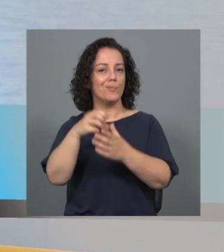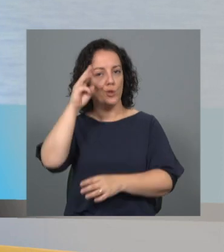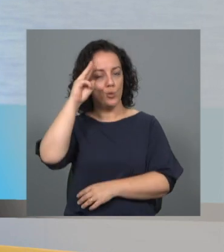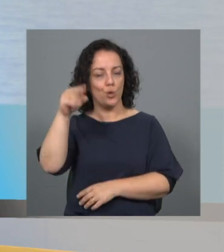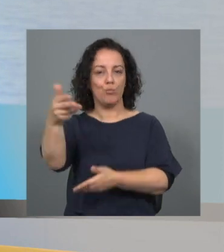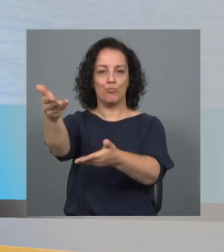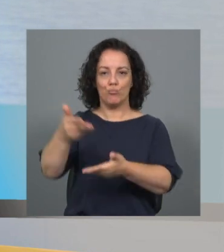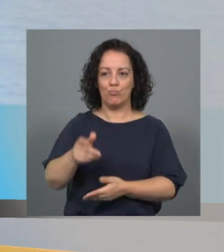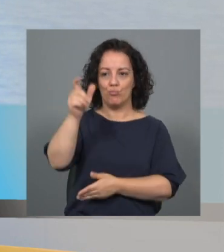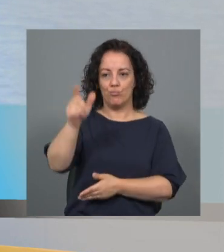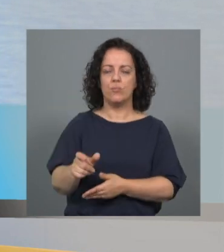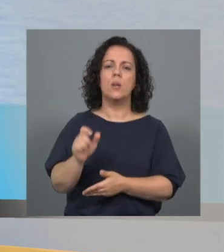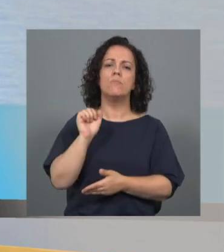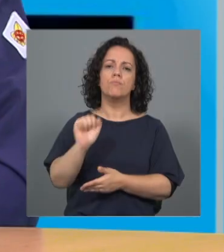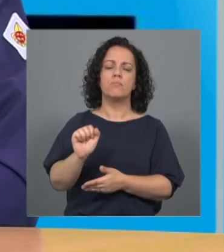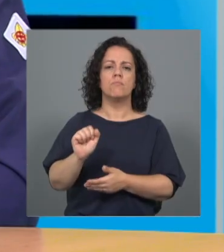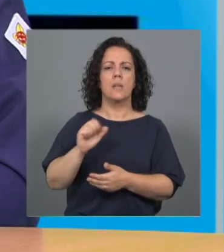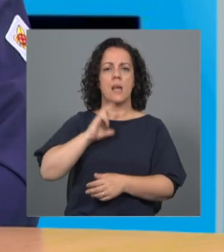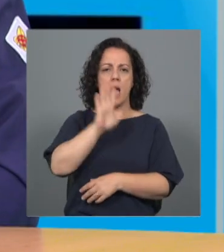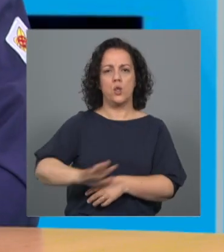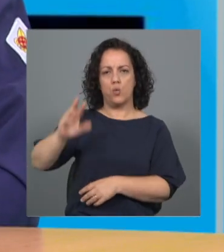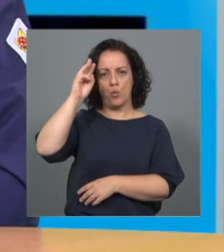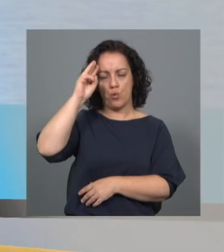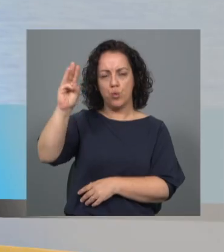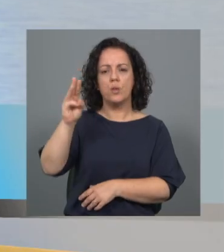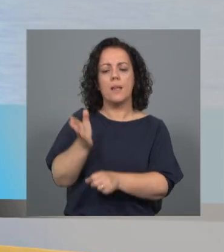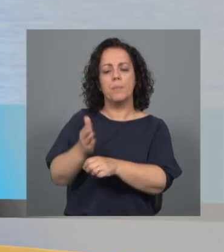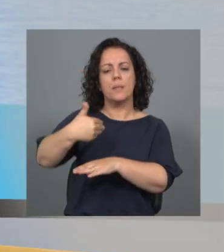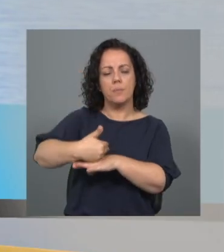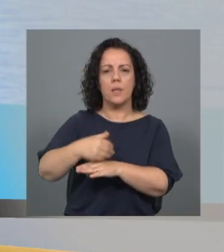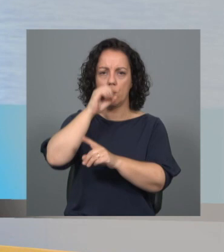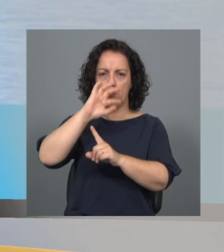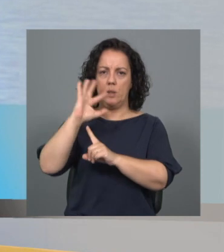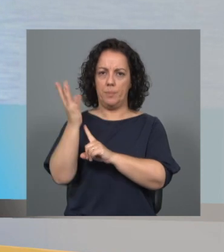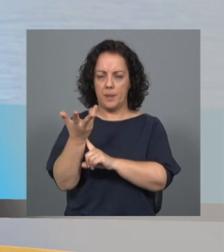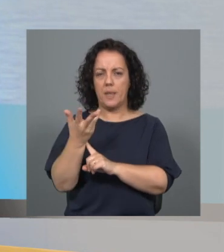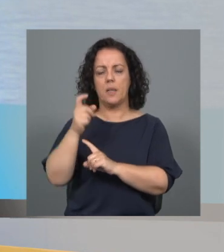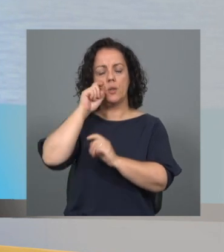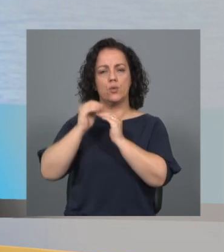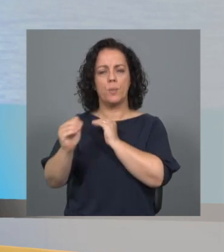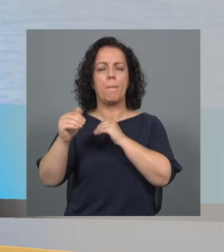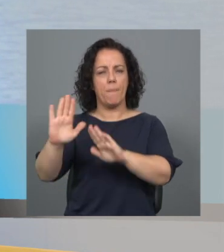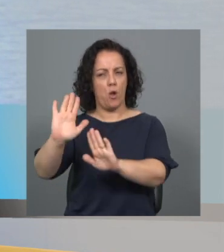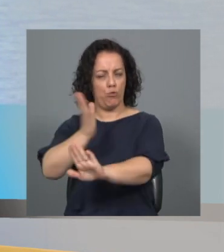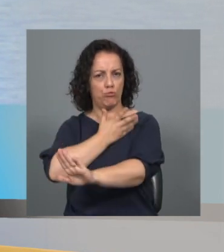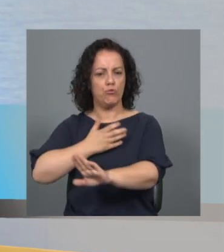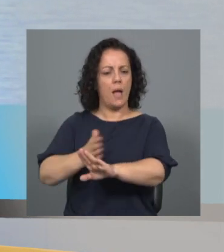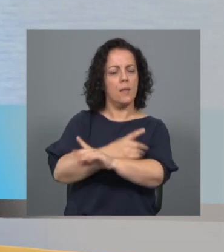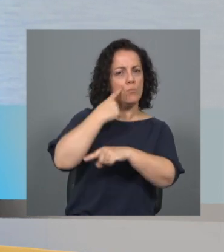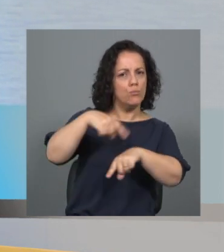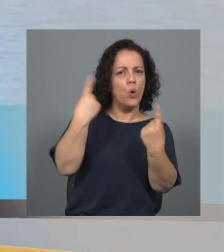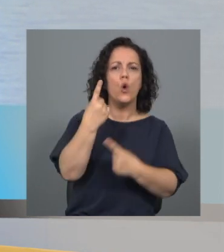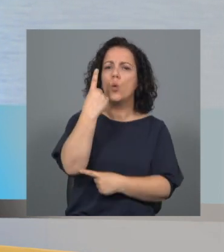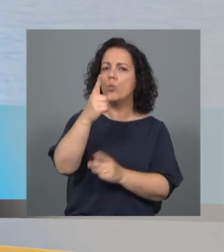Escutas para o Ambiente e a Sustentabilidade, José Rodrigues, com quem vamos falar depois de lhe mostrarmos um projeto que está a nascer em